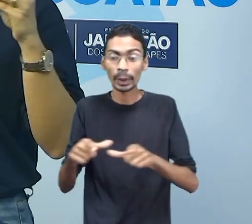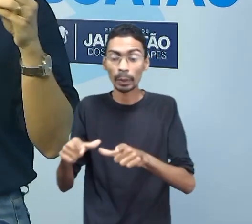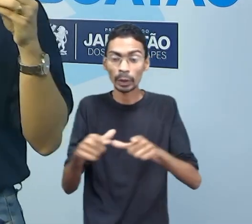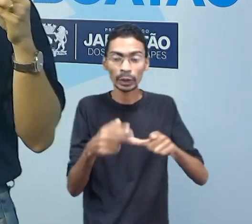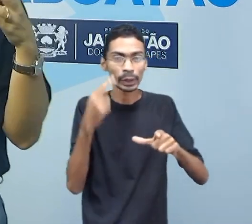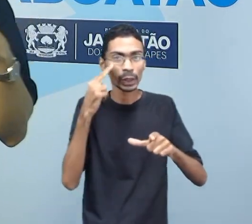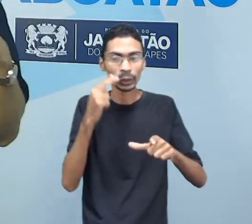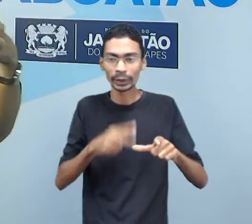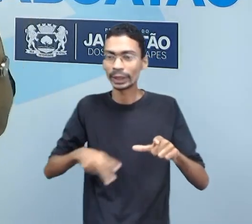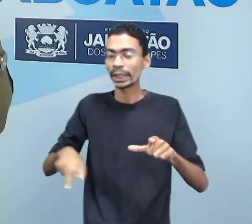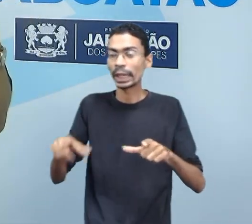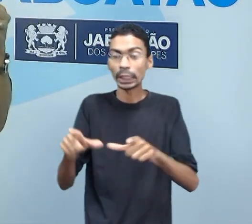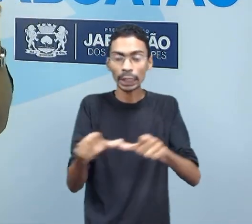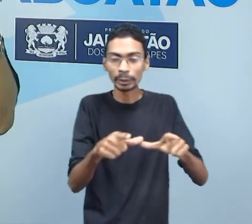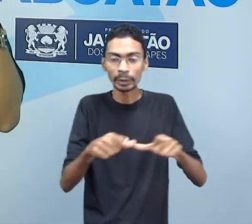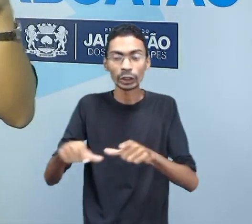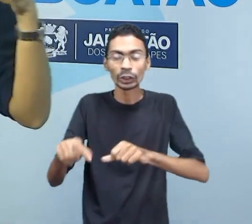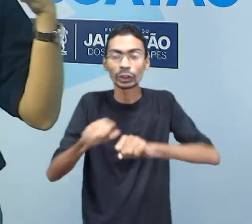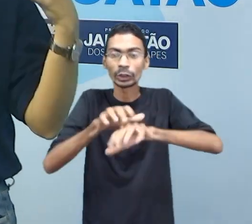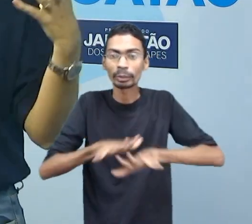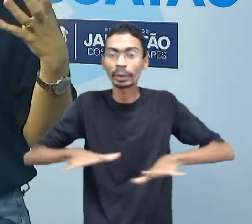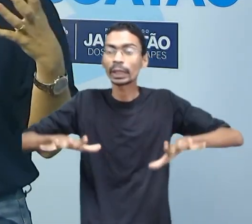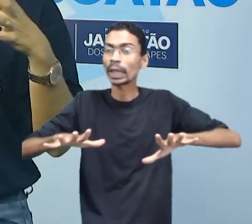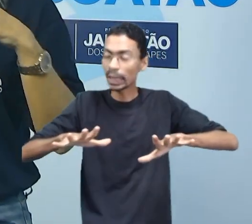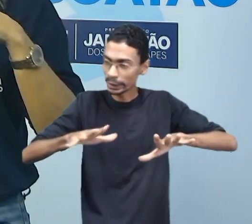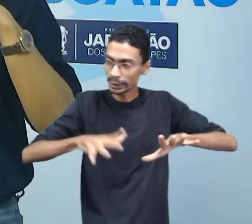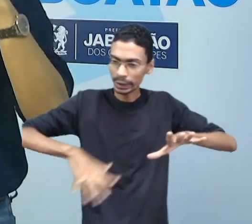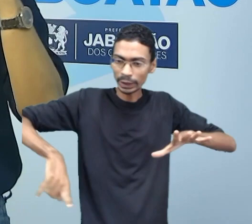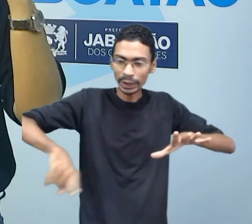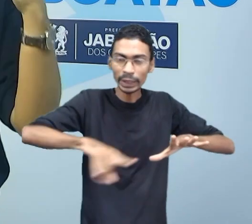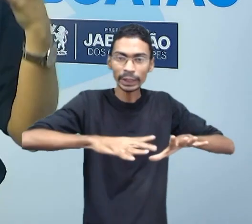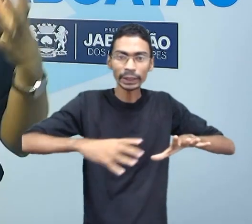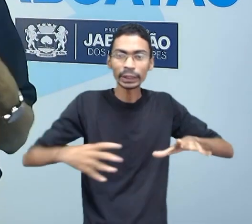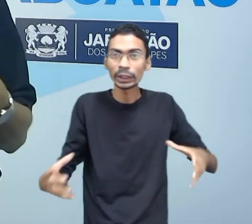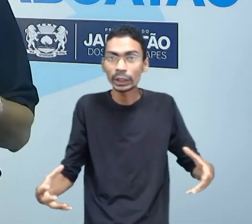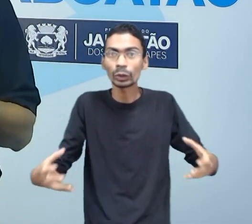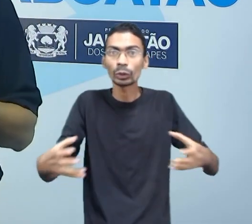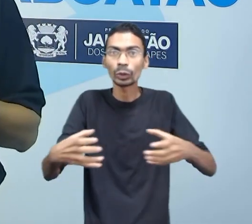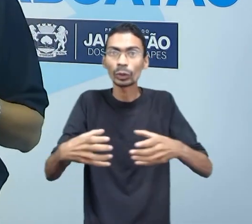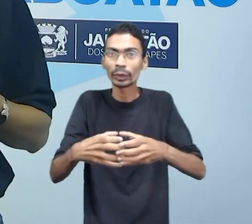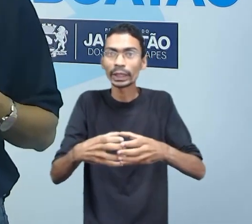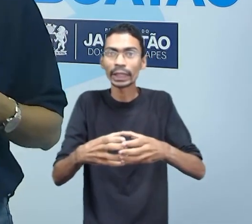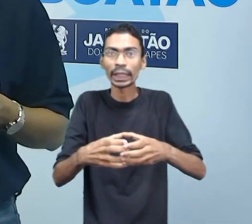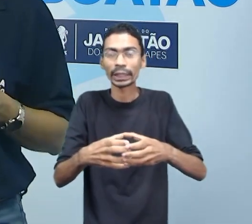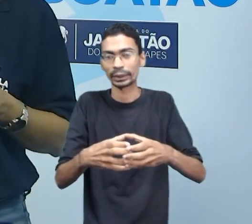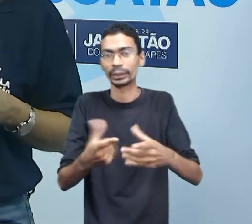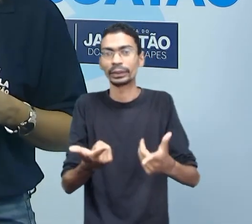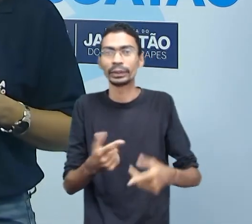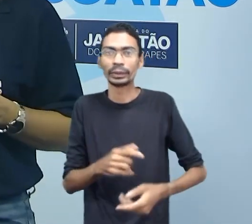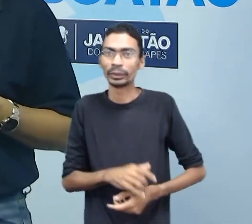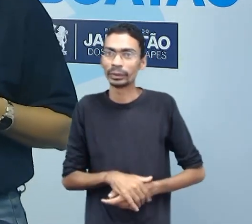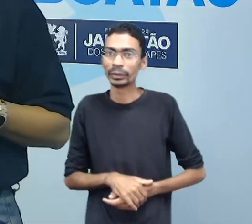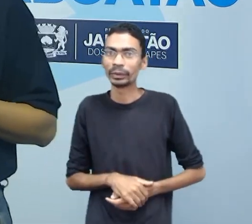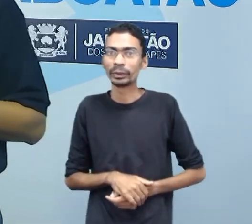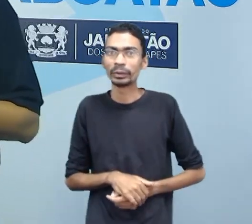pelo caminho e ele precisa juntá-las e formar esse Grande quebra-cabeça